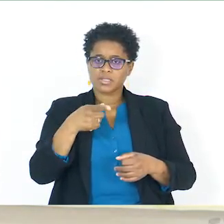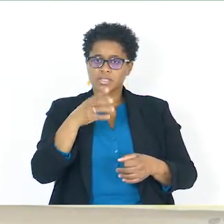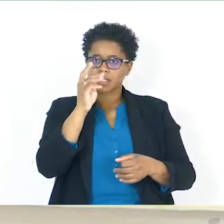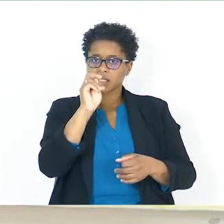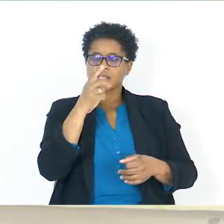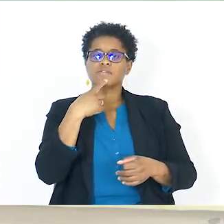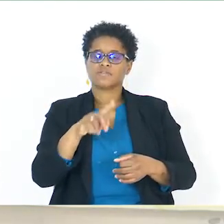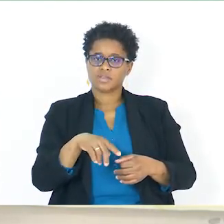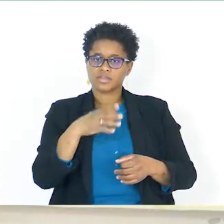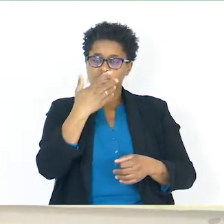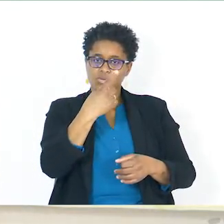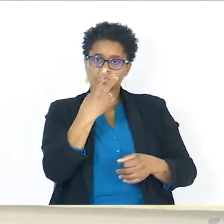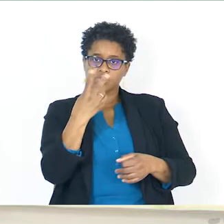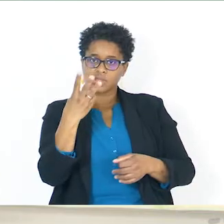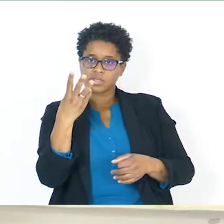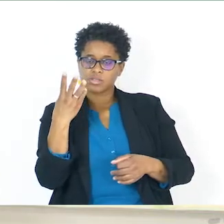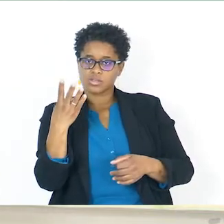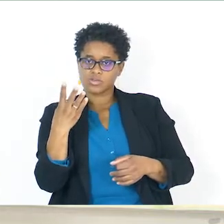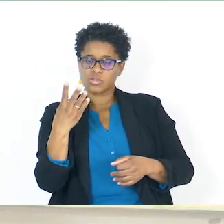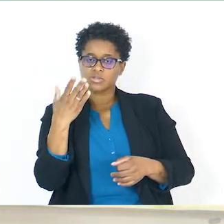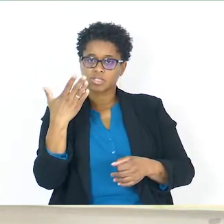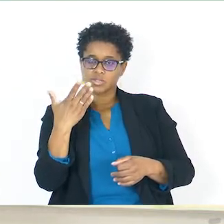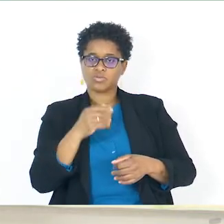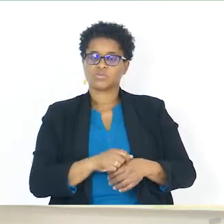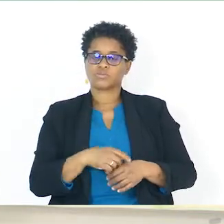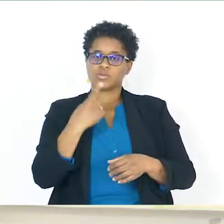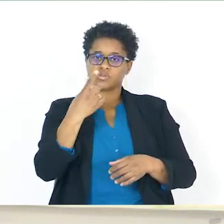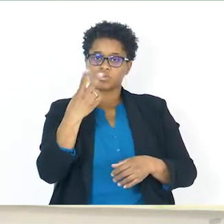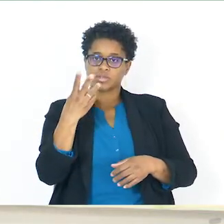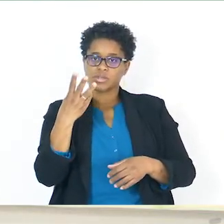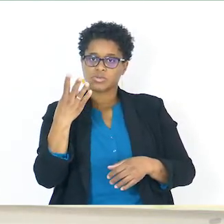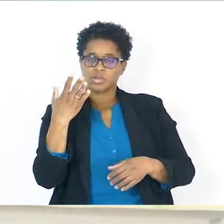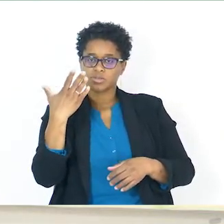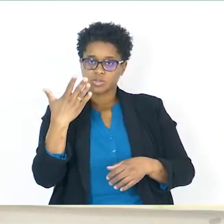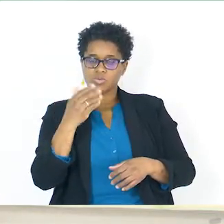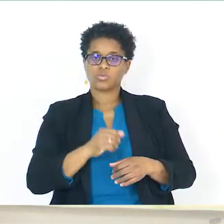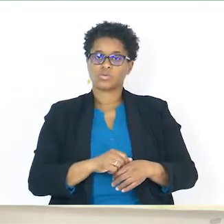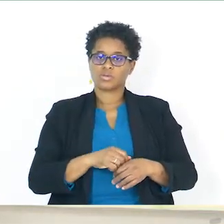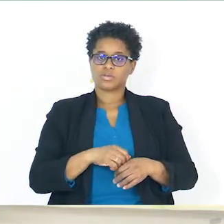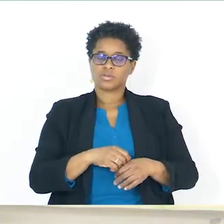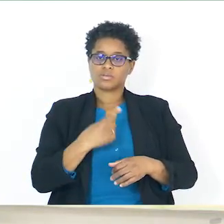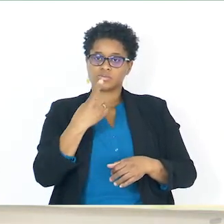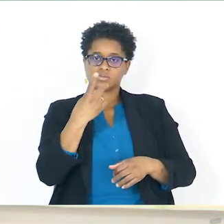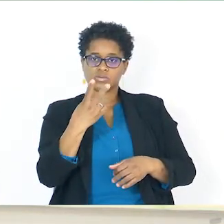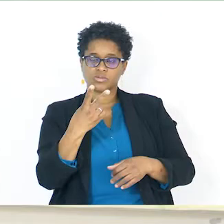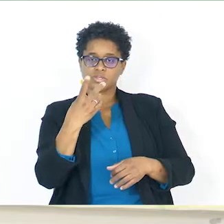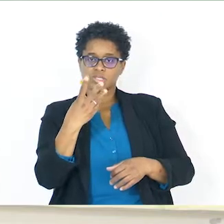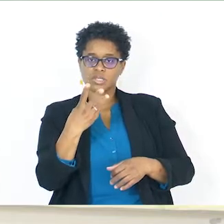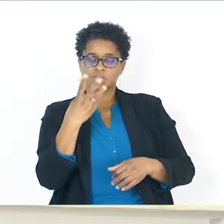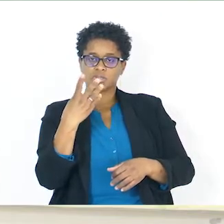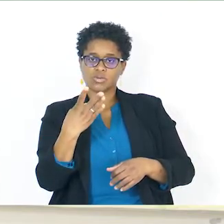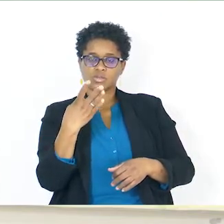aparecer 3 vezes. 1, 2, 3, 4, 5. Temos 1, 2, 3, 4, 5.